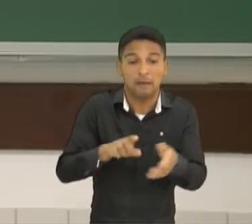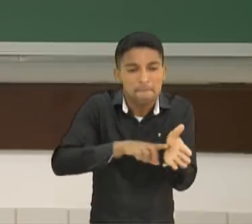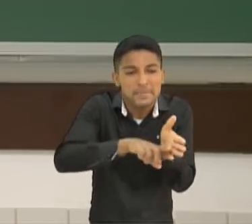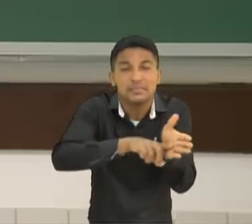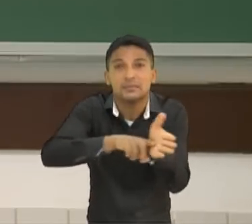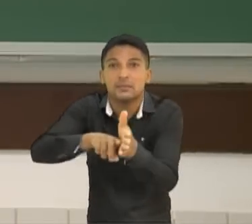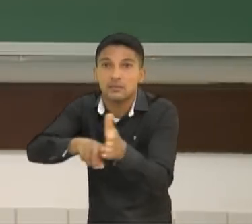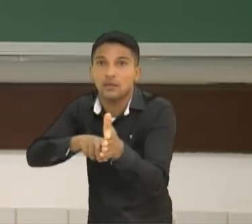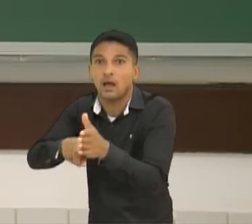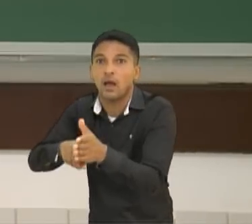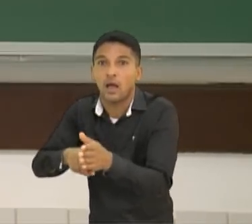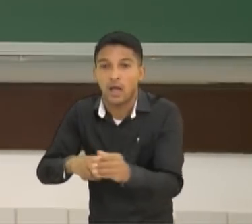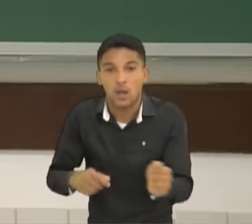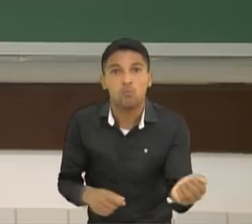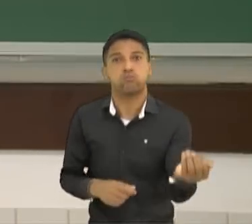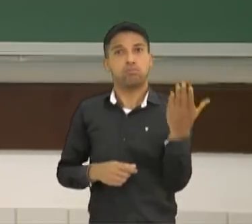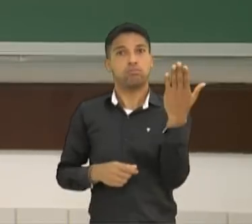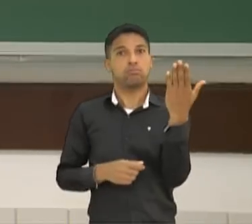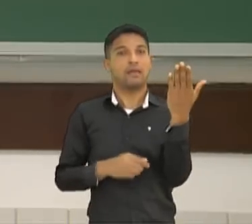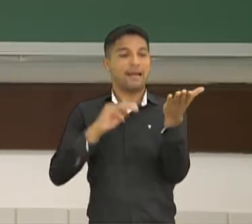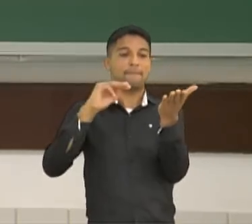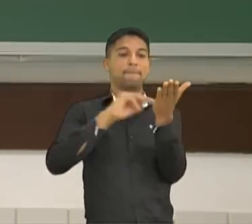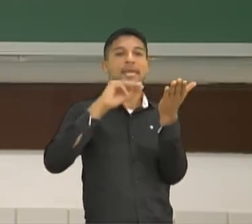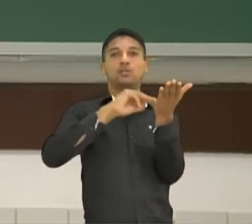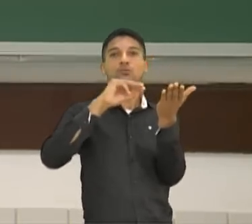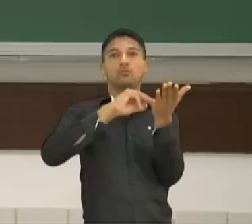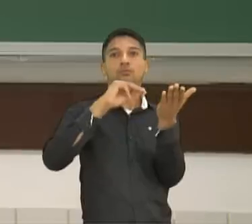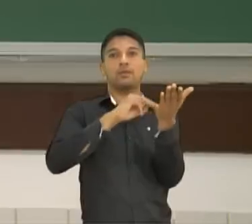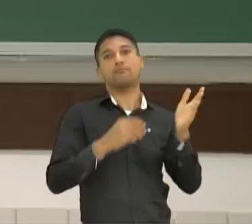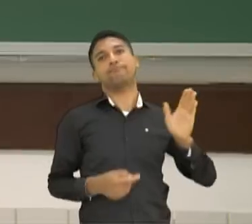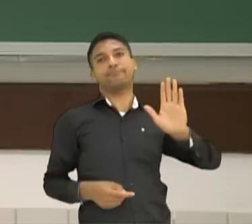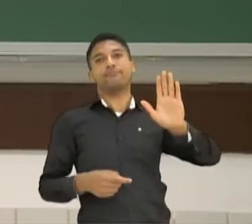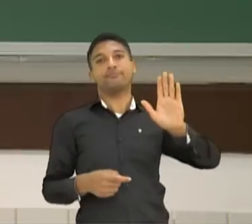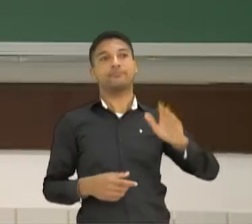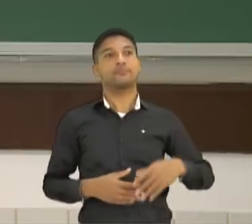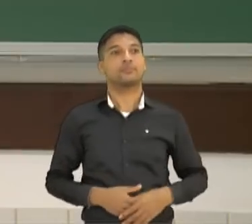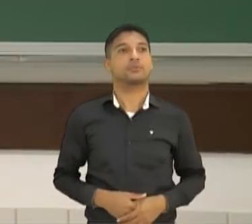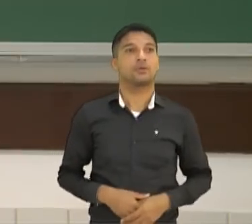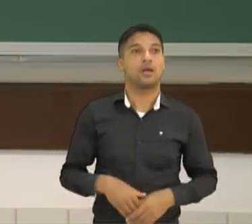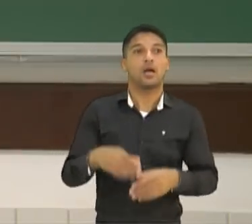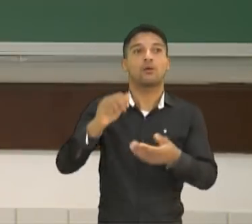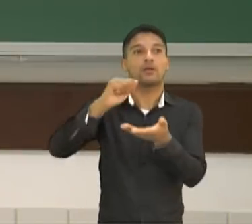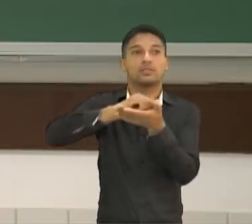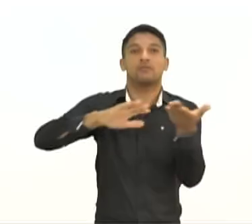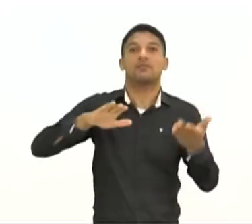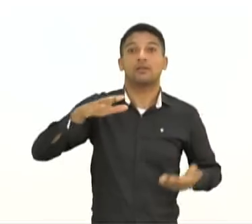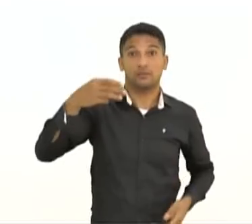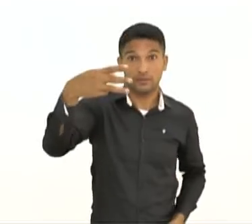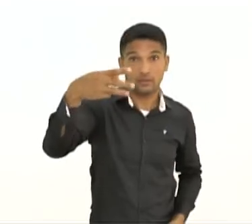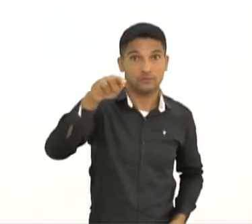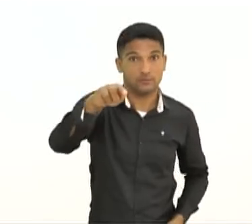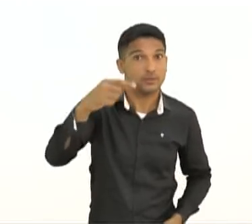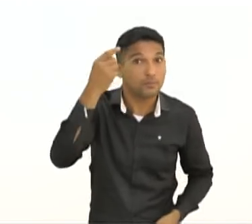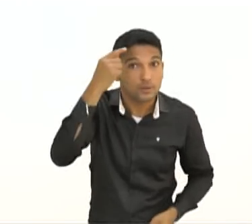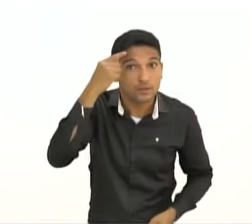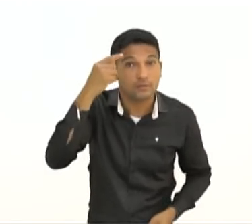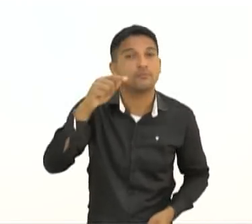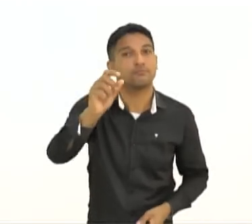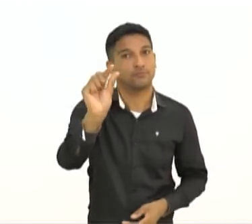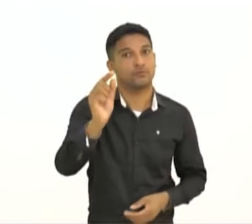rapidinho para vocês. É correto afirmar que o conhecimento filosófico é superior aos demais? Pensa rapidinho aí e a gente já volta.